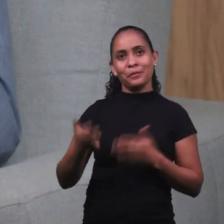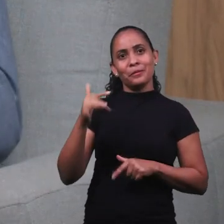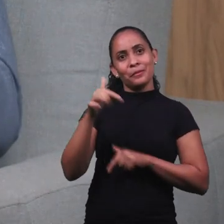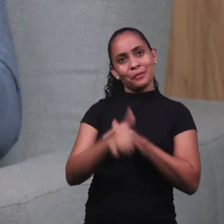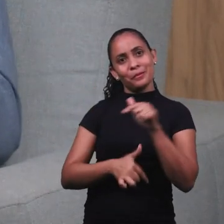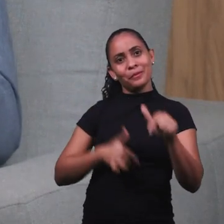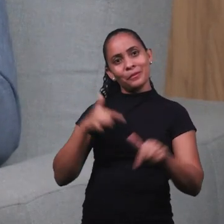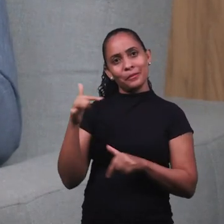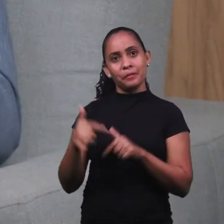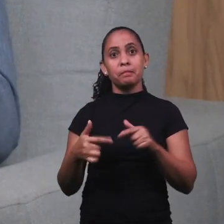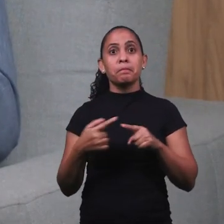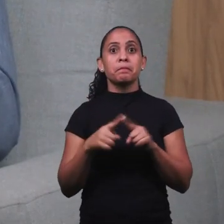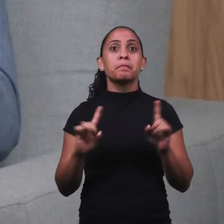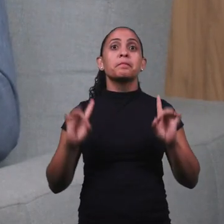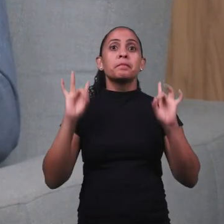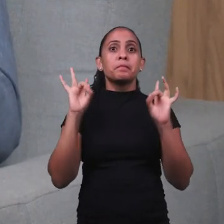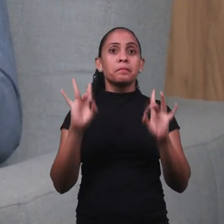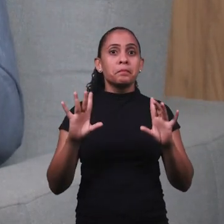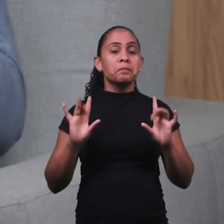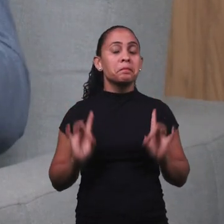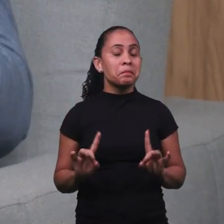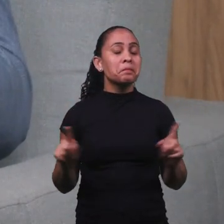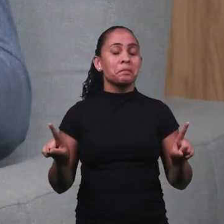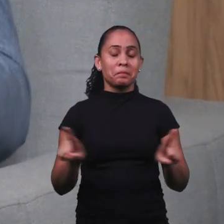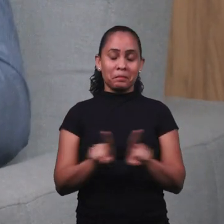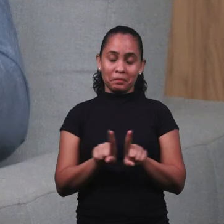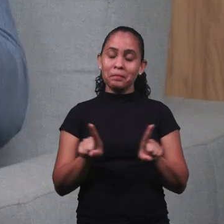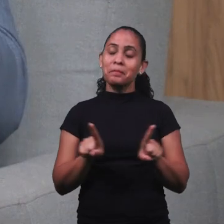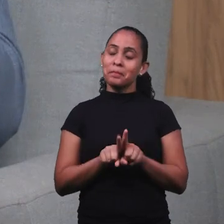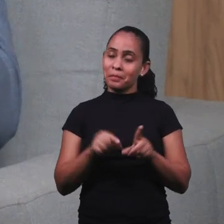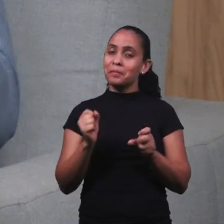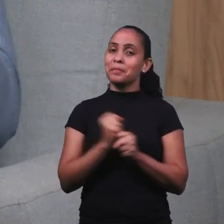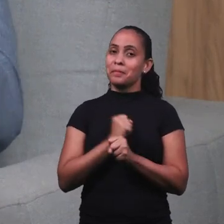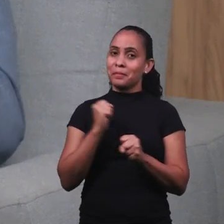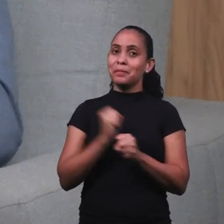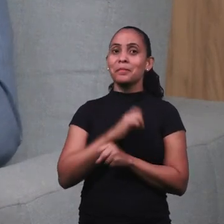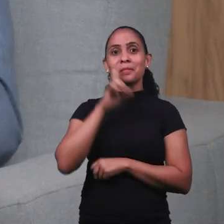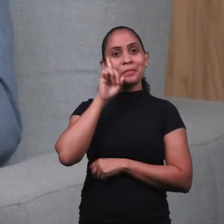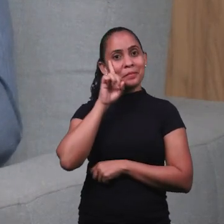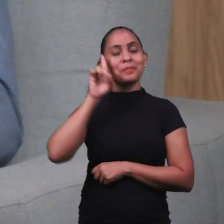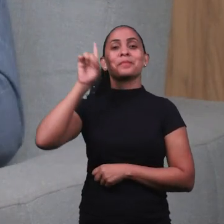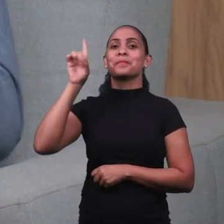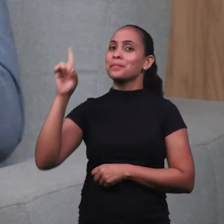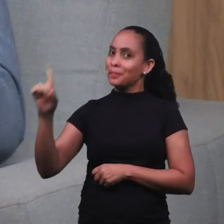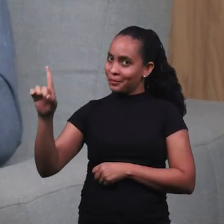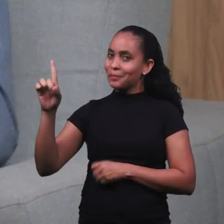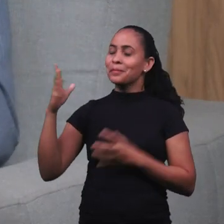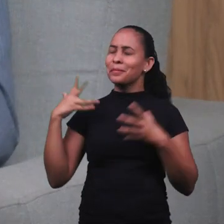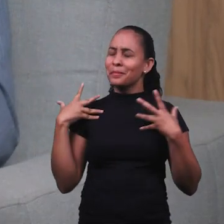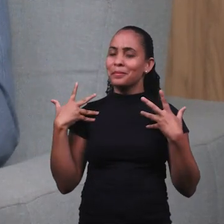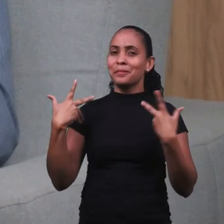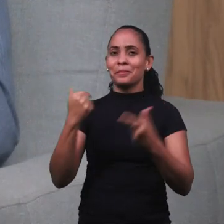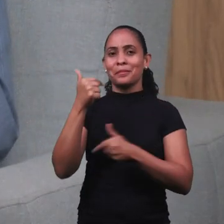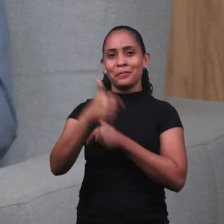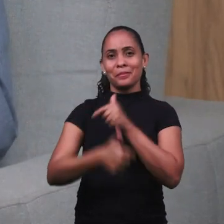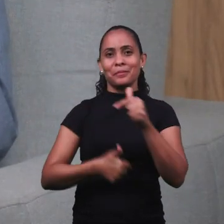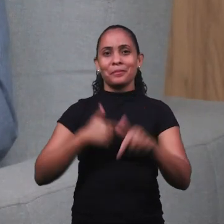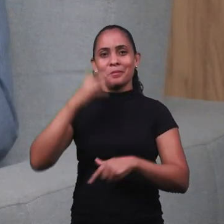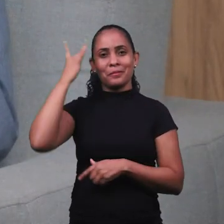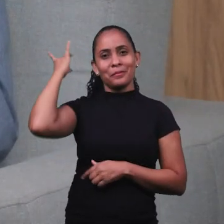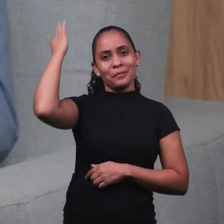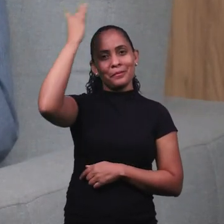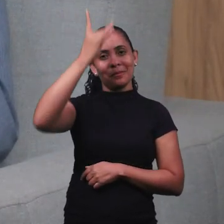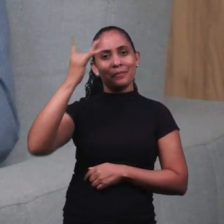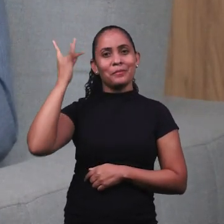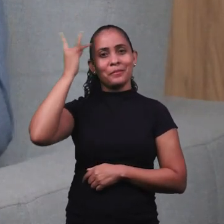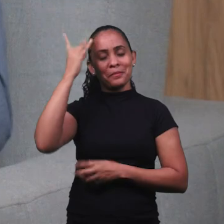participando do programa, mas em especial participando da obra de Deus, da realização desta obra que o